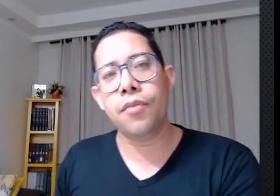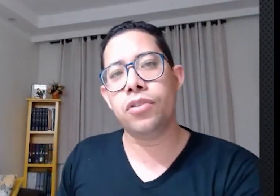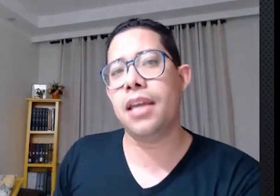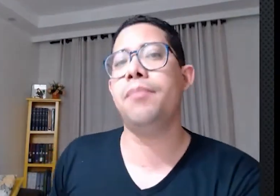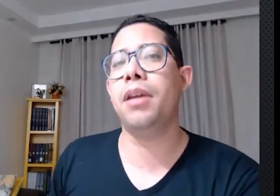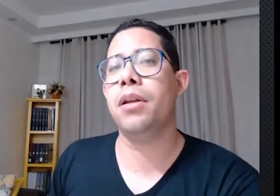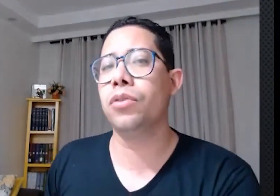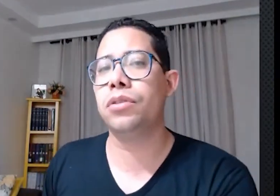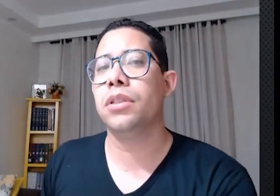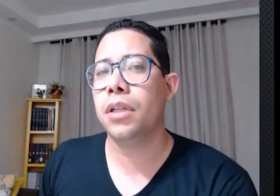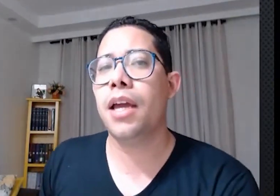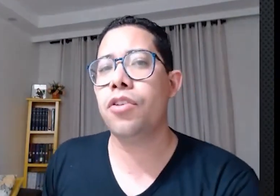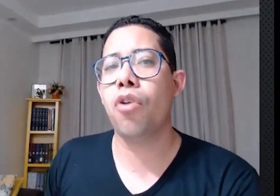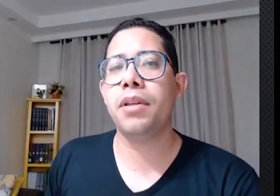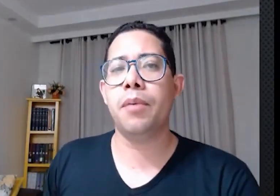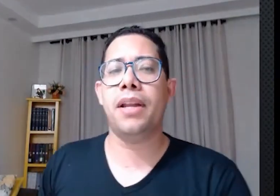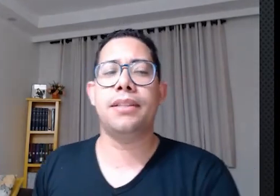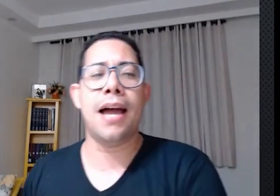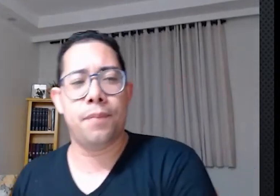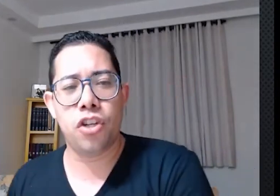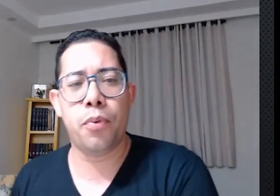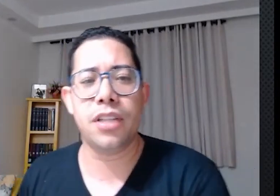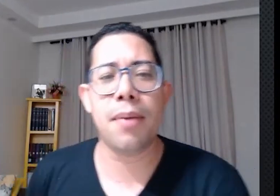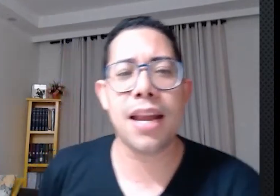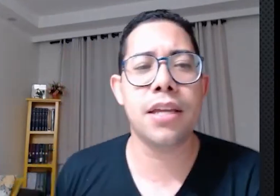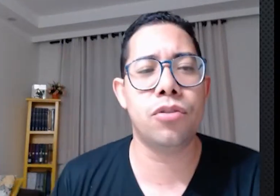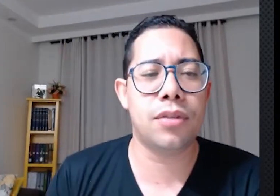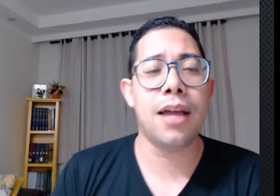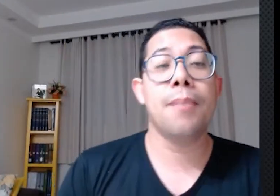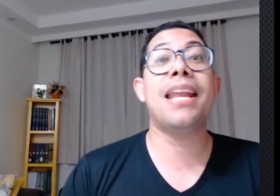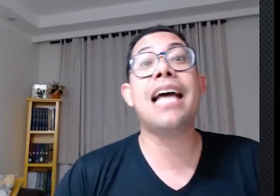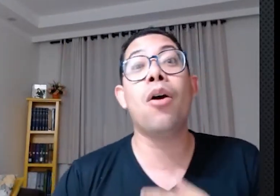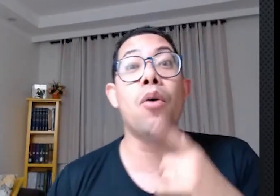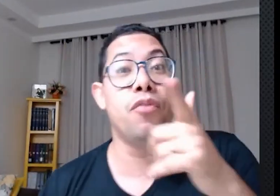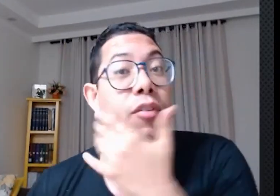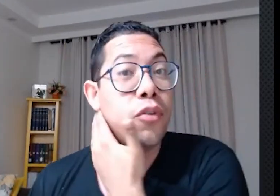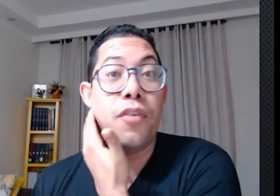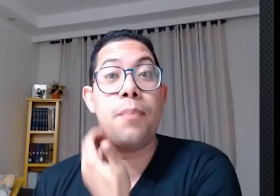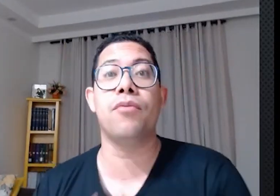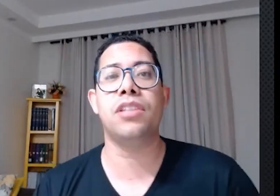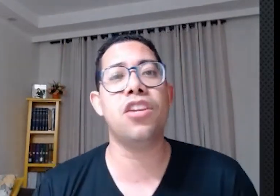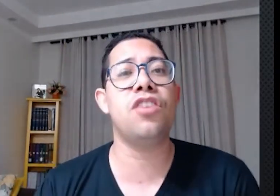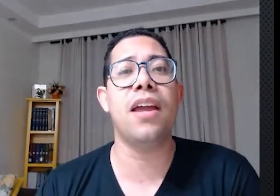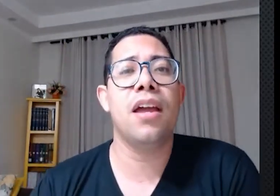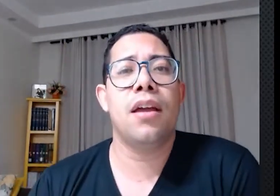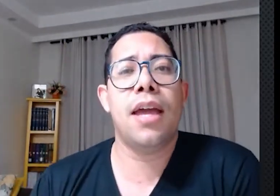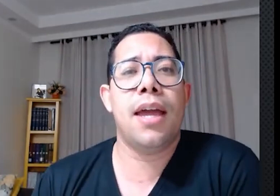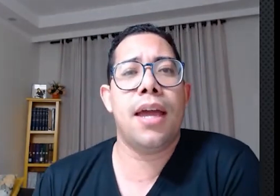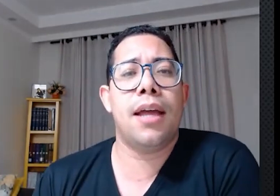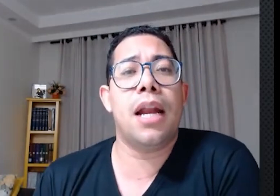trabalhar livros aí bíblicos de como interpretar, a gente pode trabalhar isso, tá? Mas nessa aula ao vivo que eu falei pra vocês, a gente